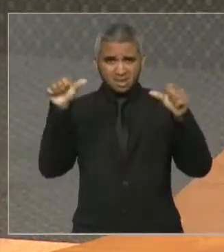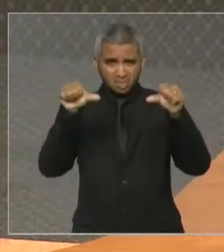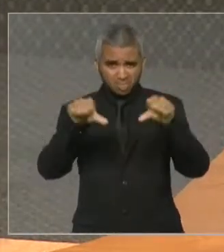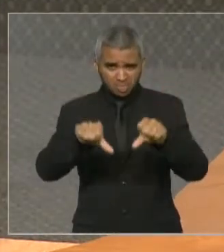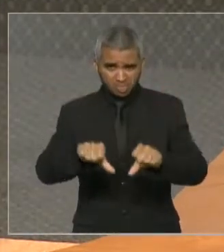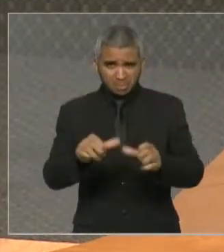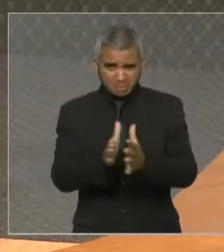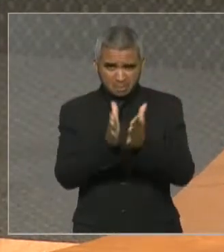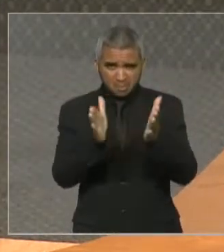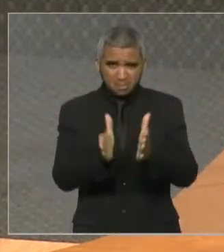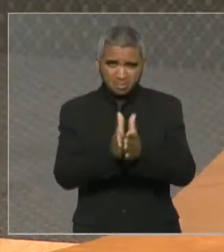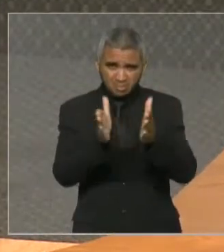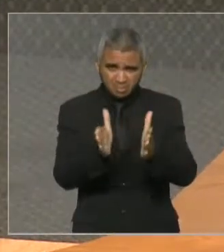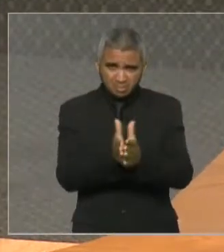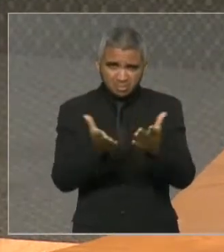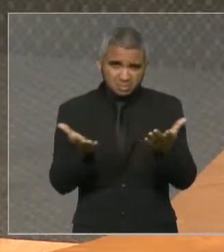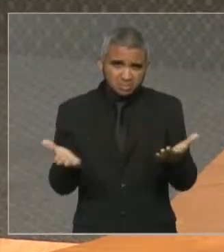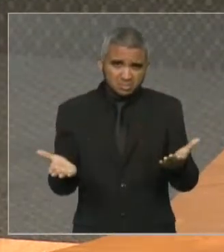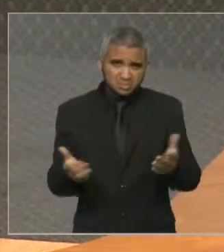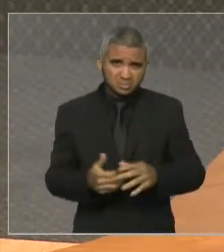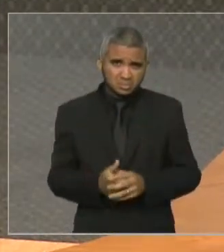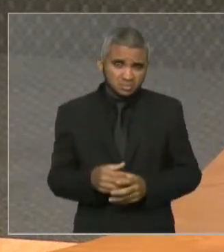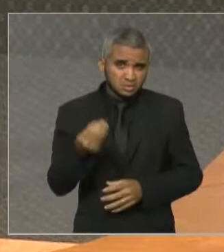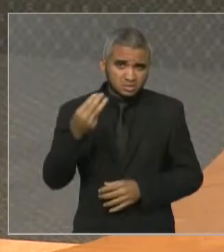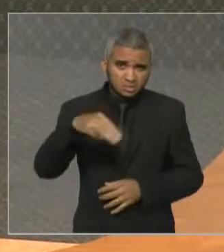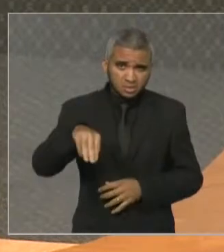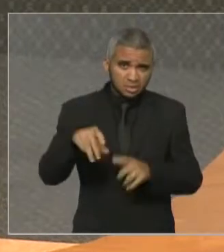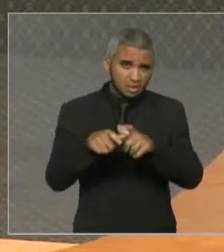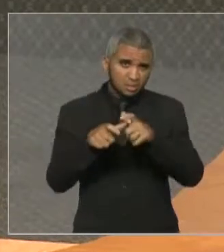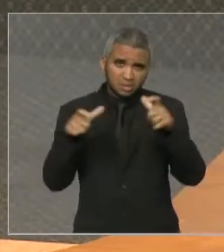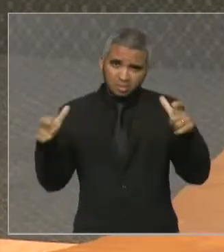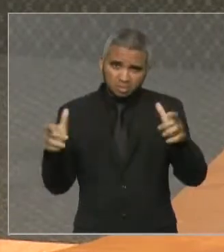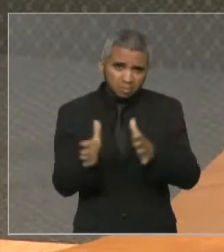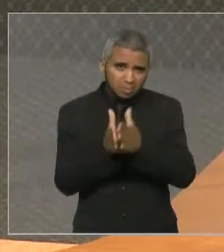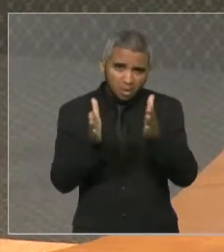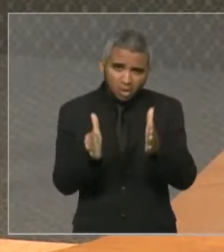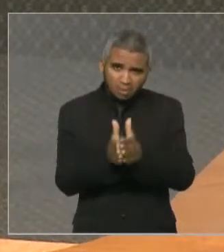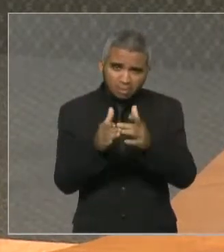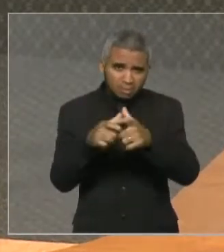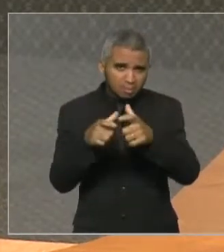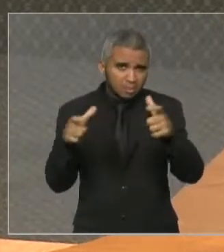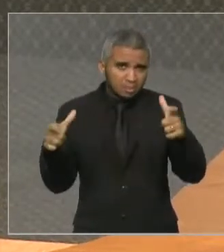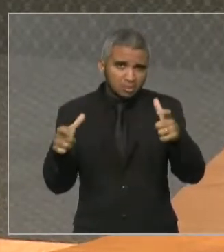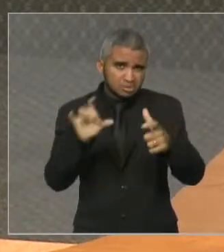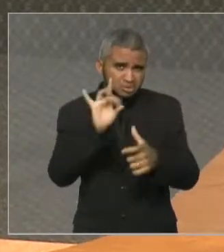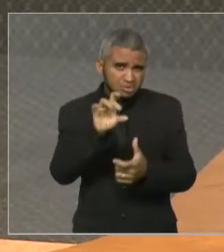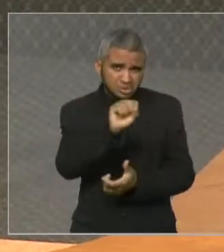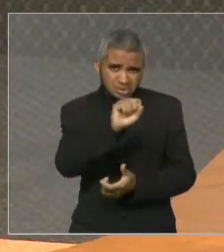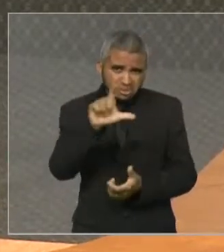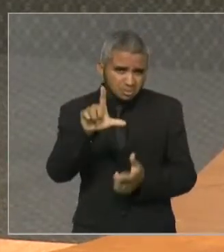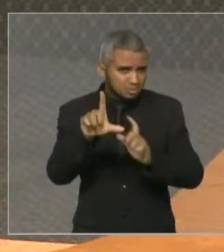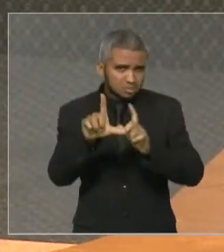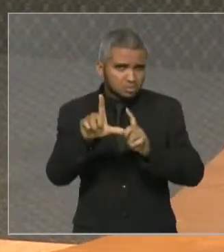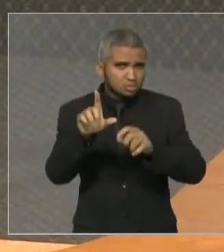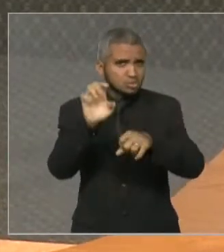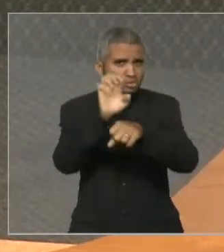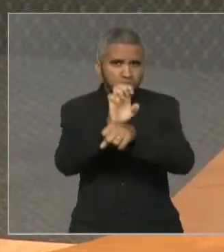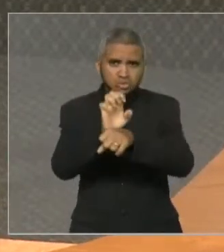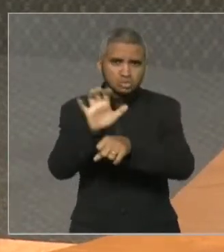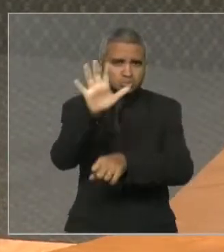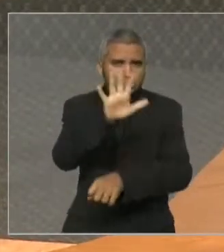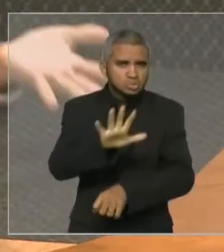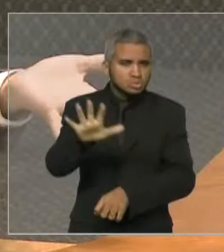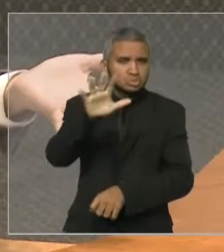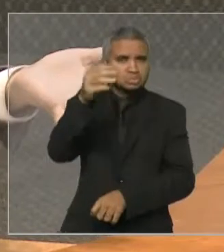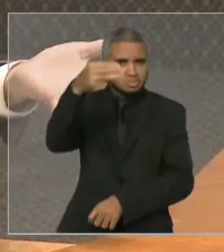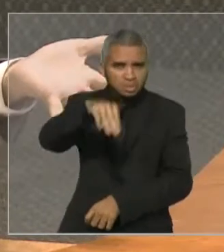de pessoas na miséria, não só na capital, como todo o estado. A não ser que tenha alguns de vocês